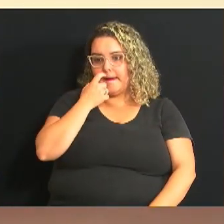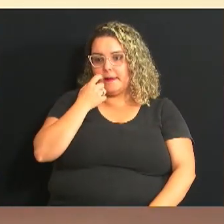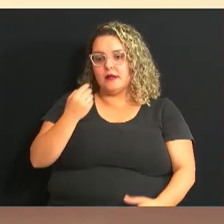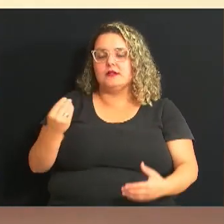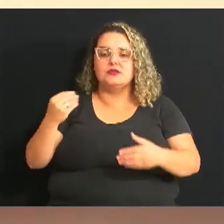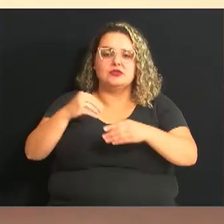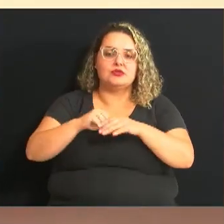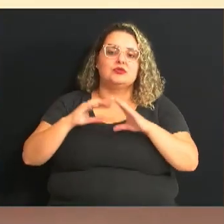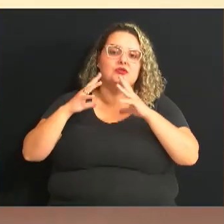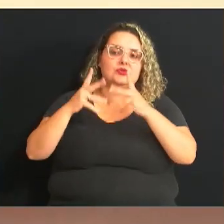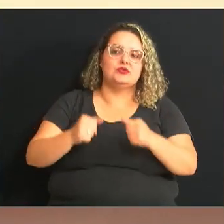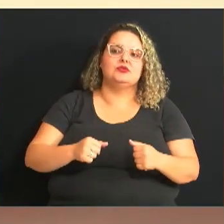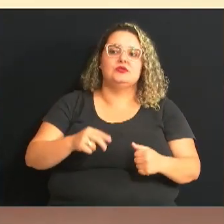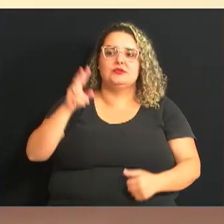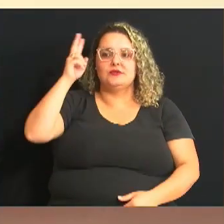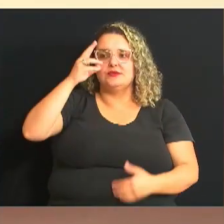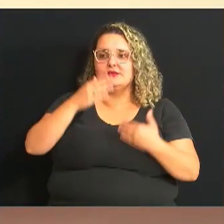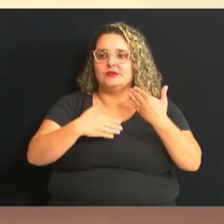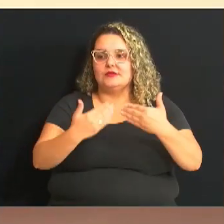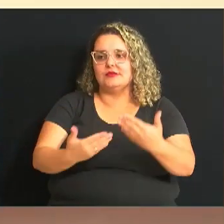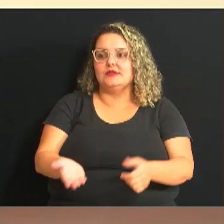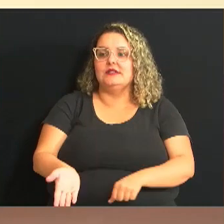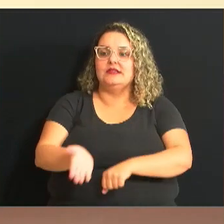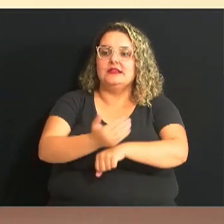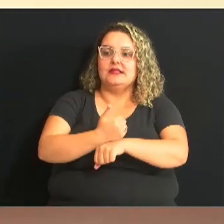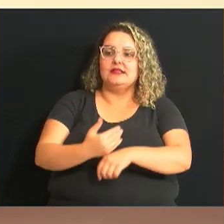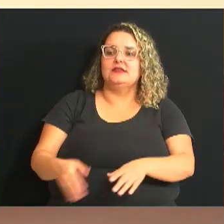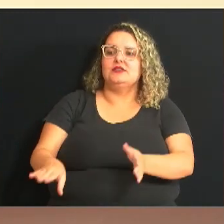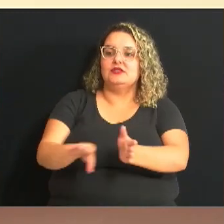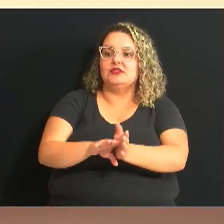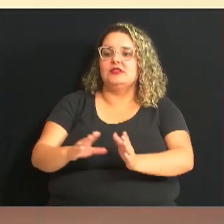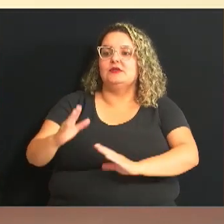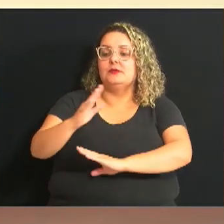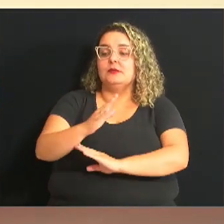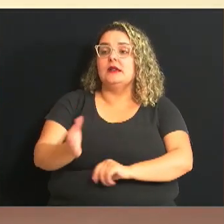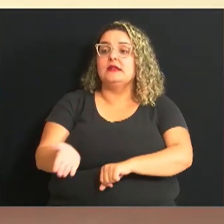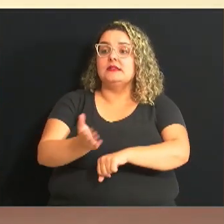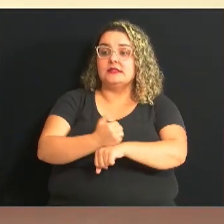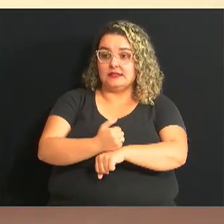história, antes mesmo de vir para casa, né, vereadora? Mas antes eu vou dar